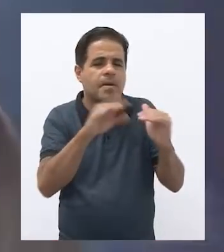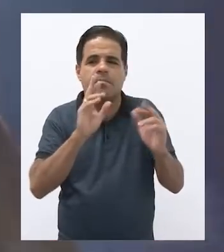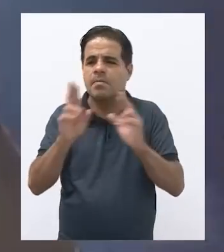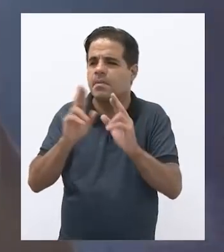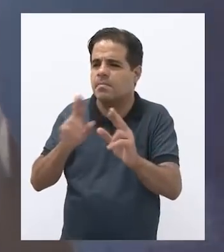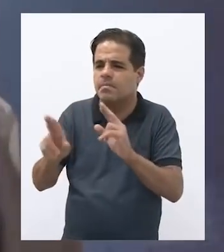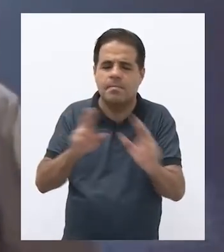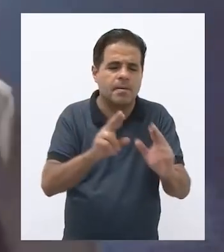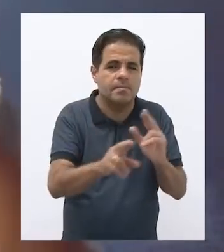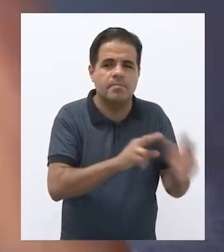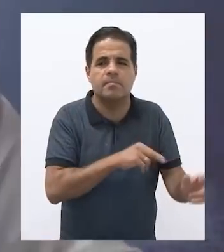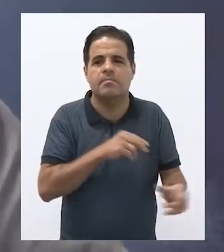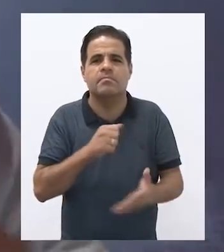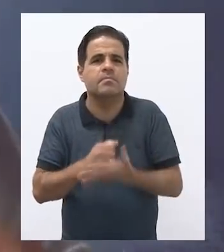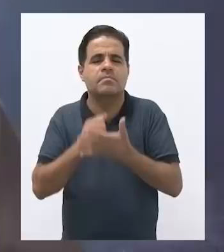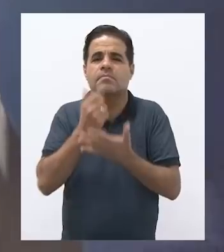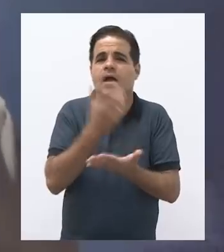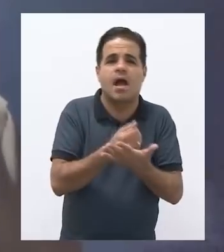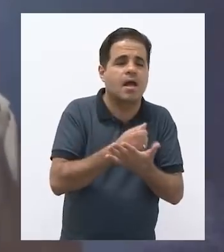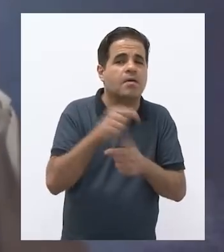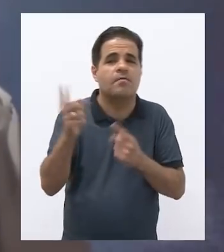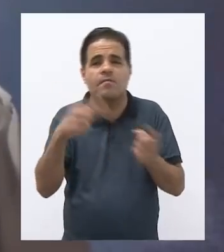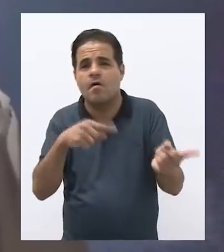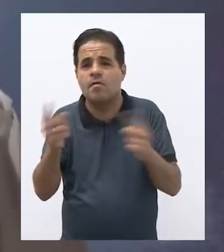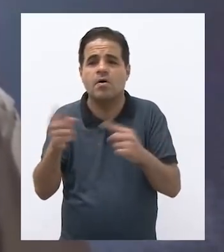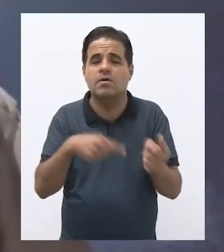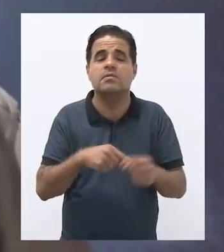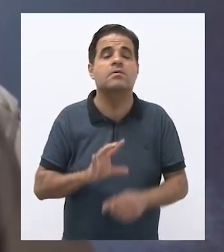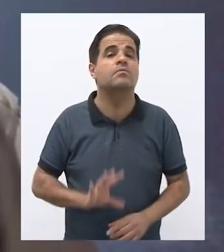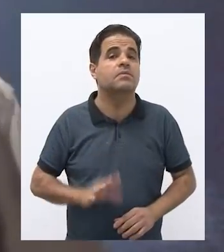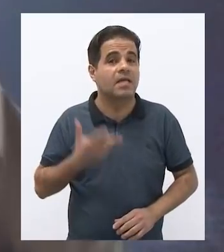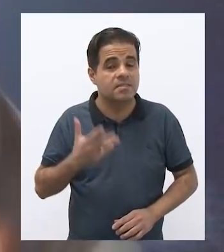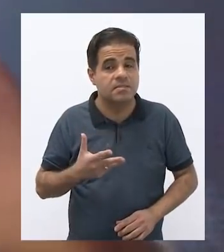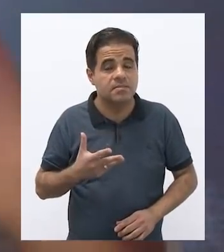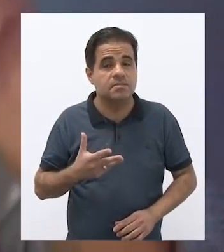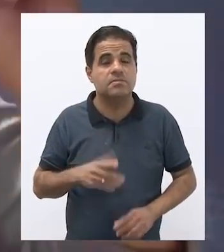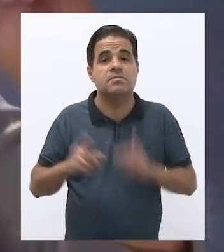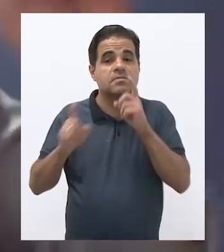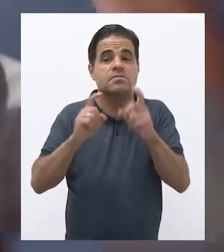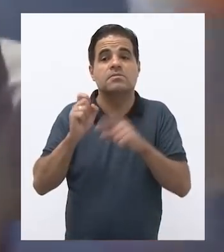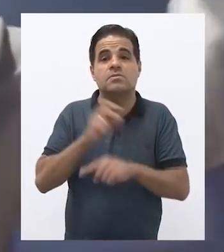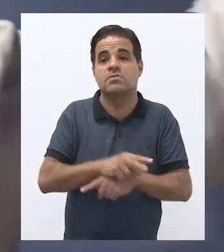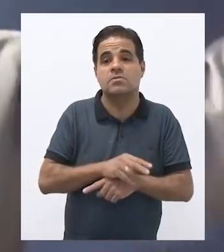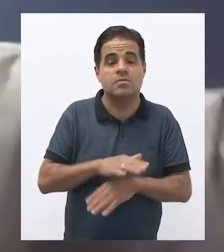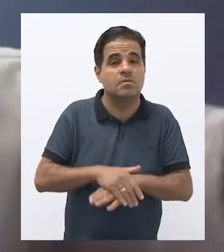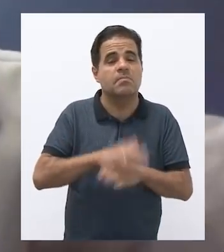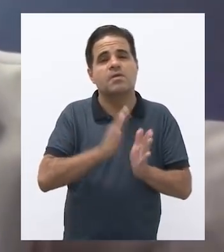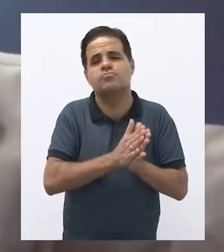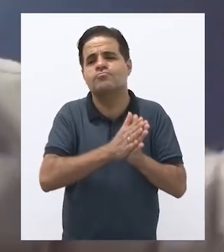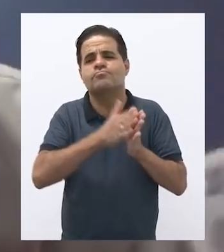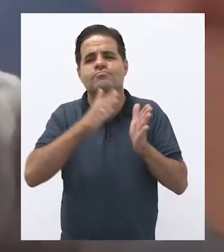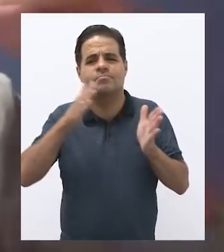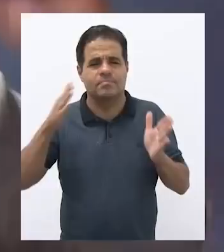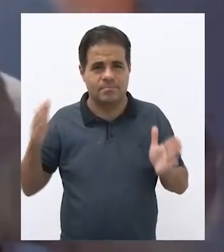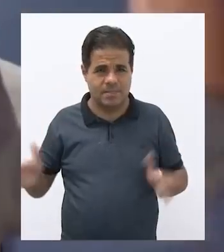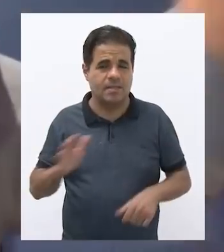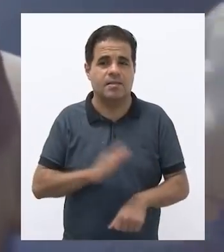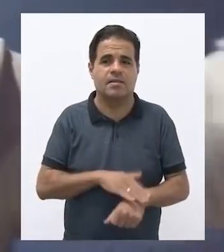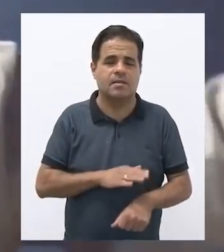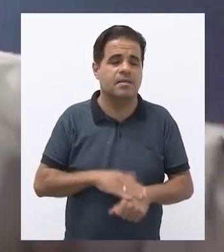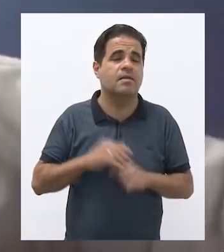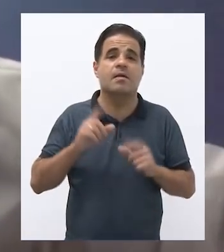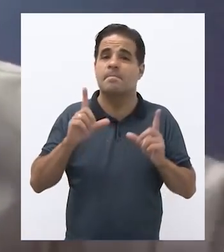fazer outra coisa, imputar dado no sistema, e vai, volta. O que acontece? A reunião se torna mais longa do que deveria,